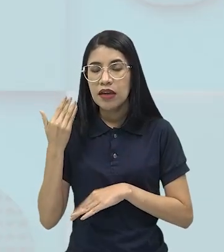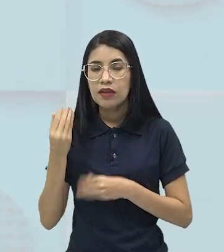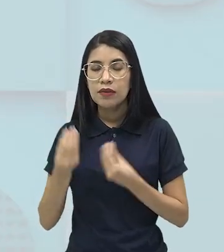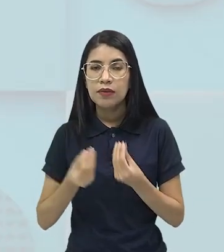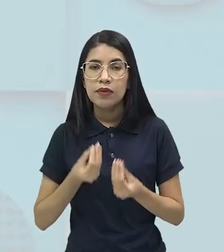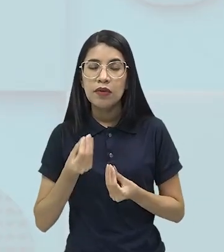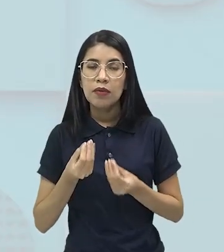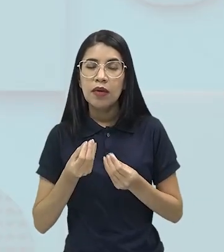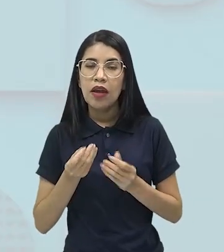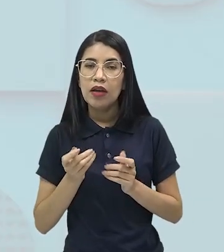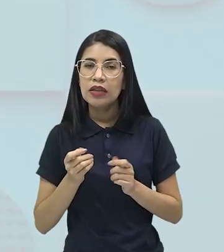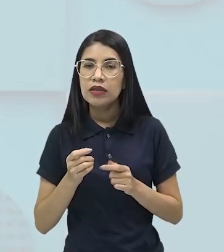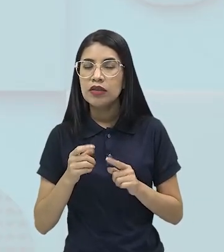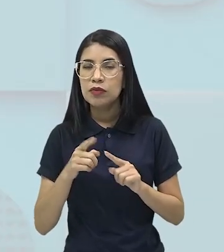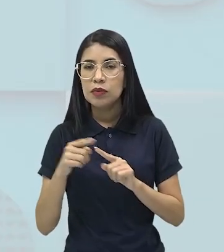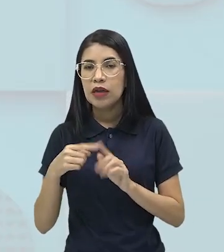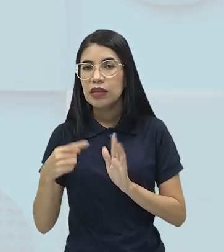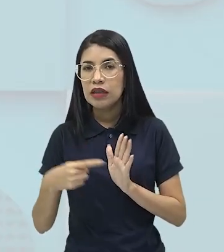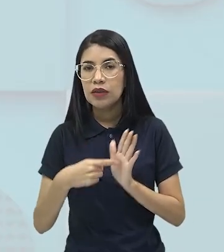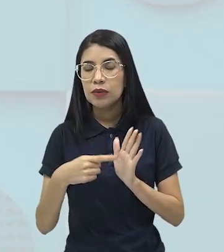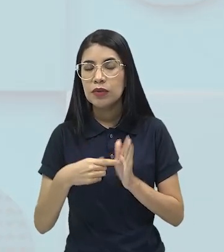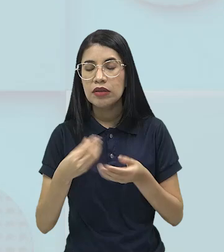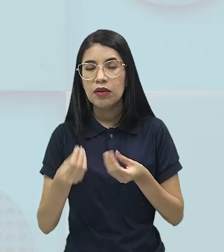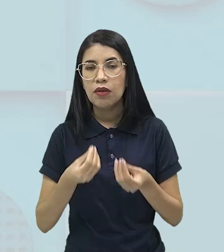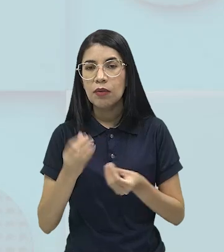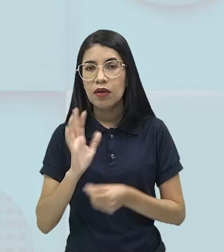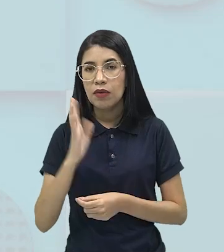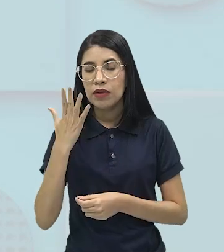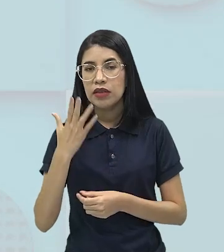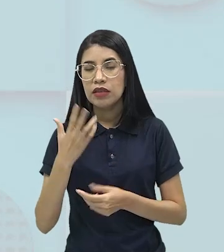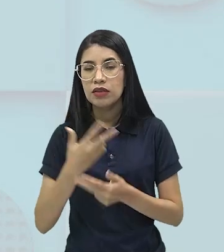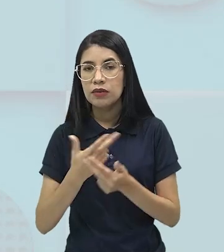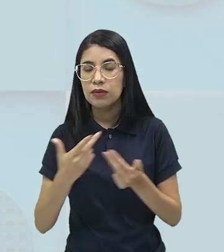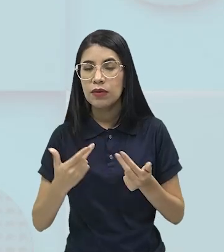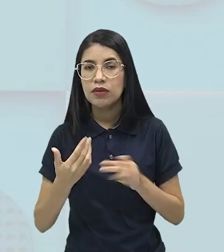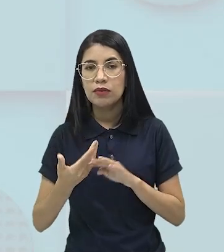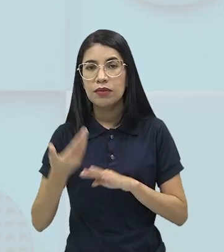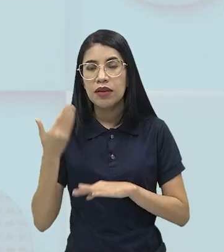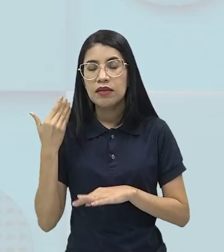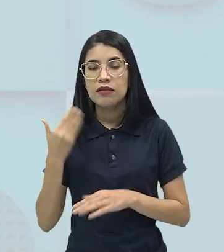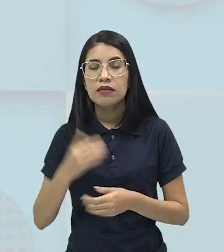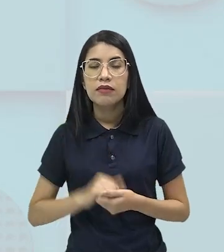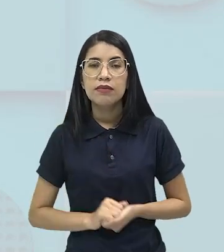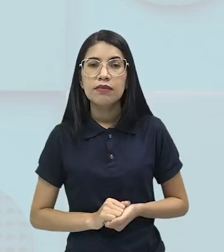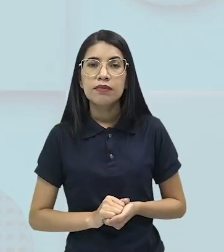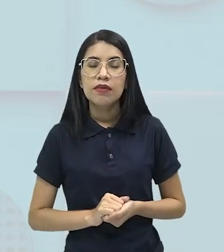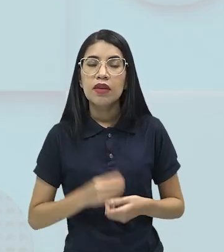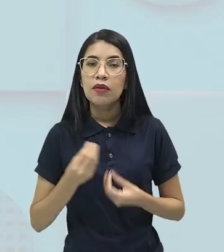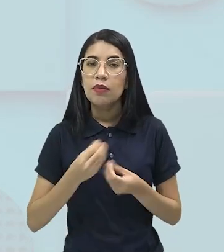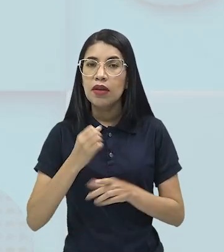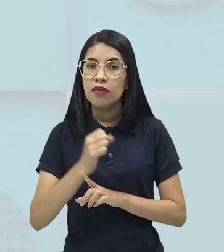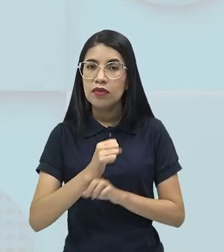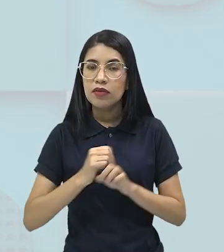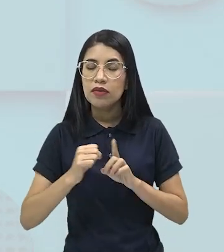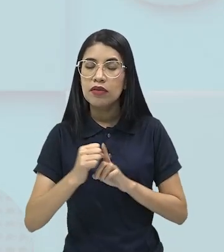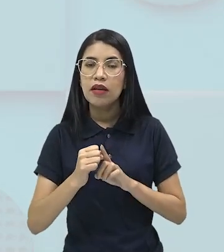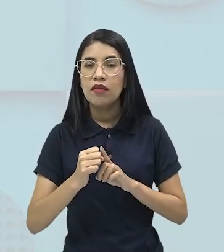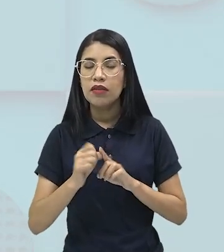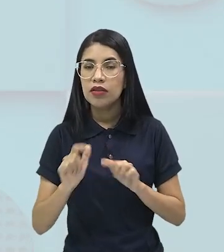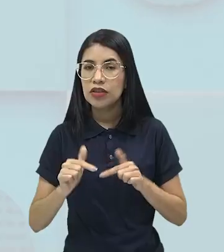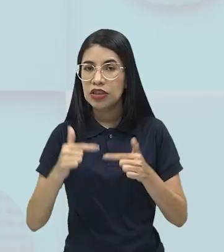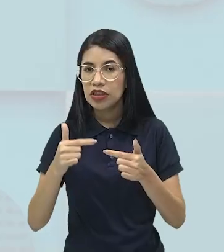forma de ele denunciar como era aquela época, de dizer como é que funcionava a sociedade daquela época,